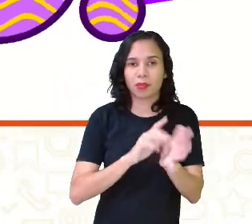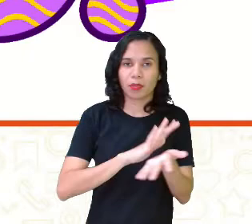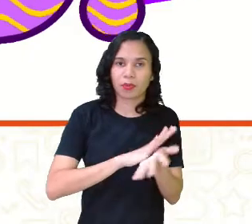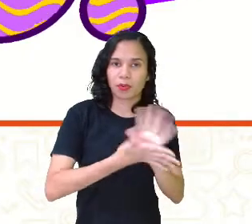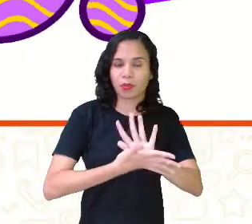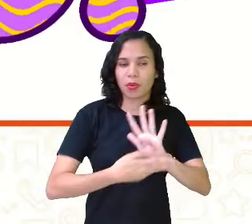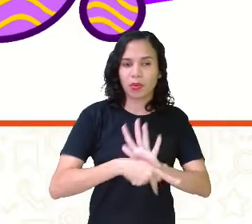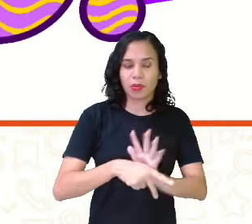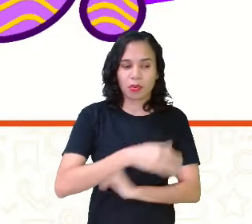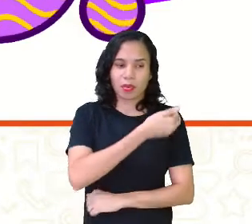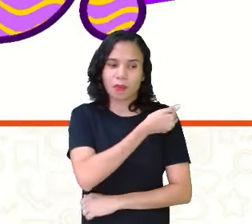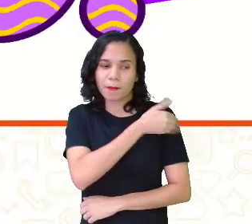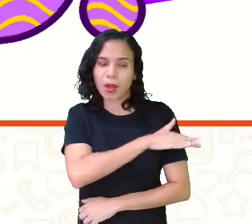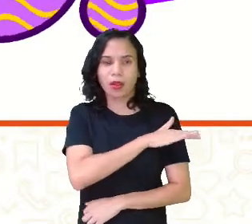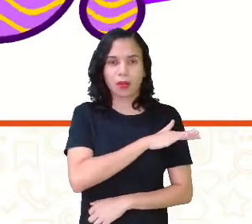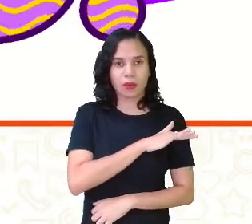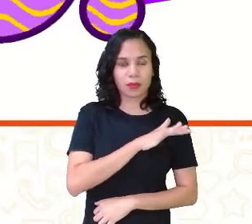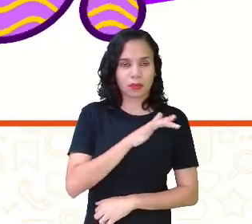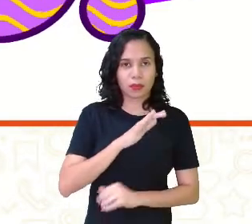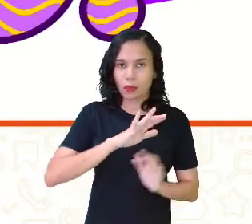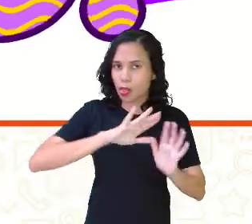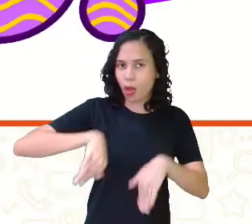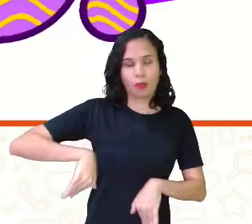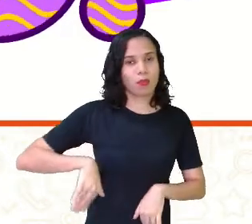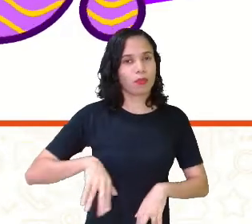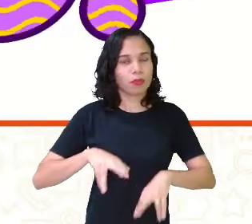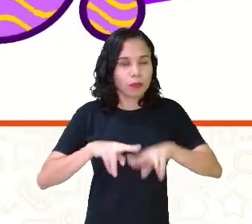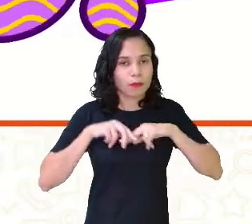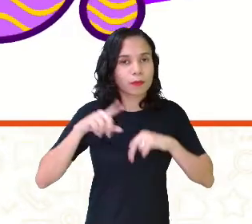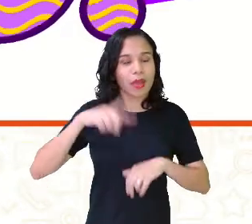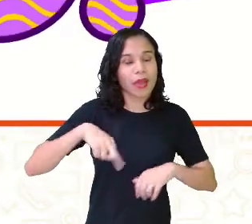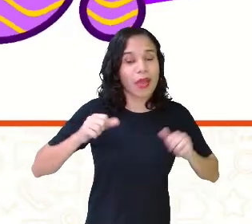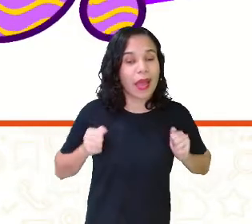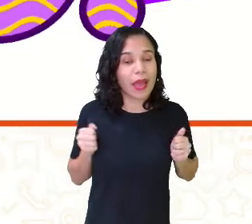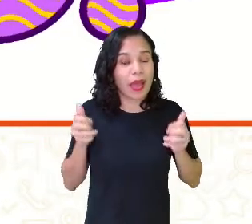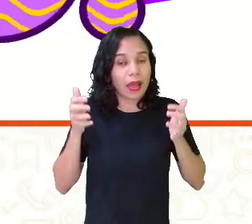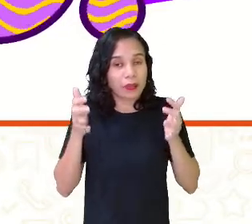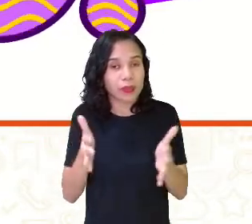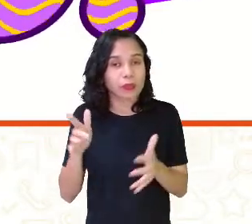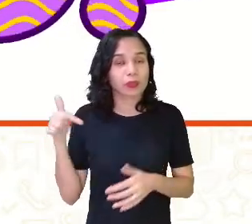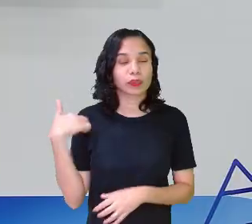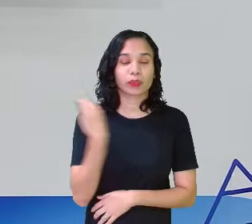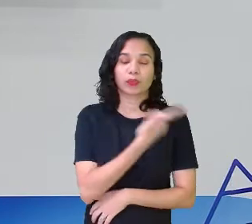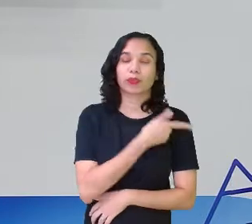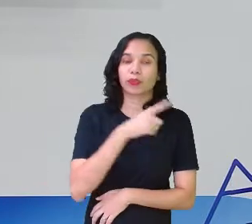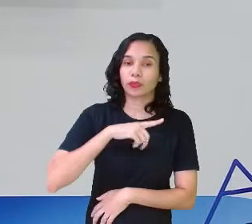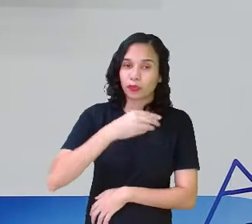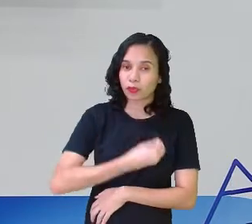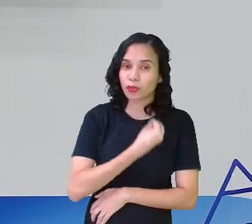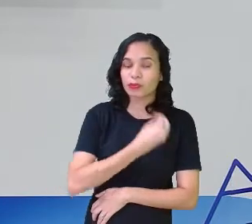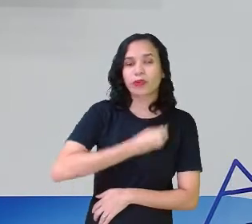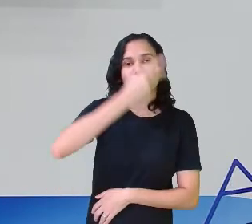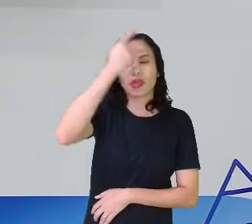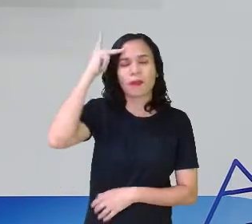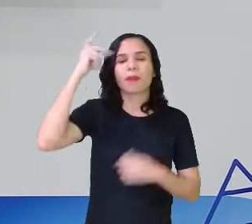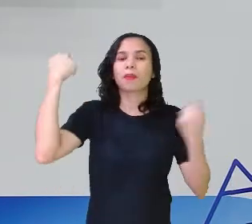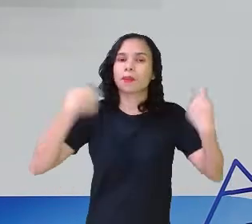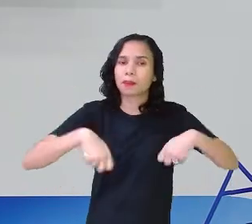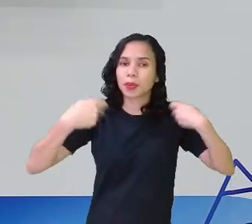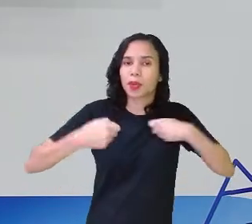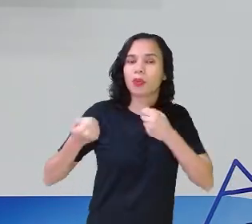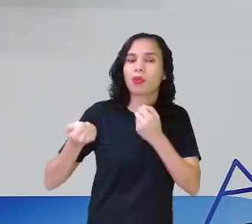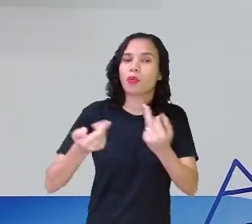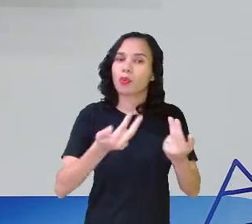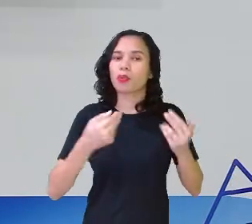de estigmas e de discriminações. Então, a atitude que a gente tem, que as pessoas precisam ter